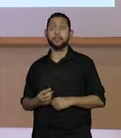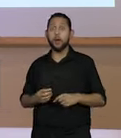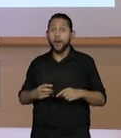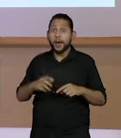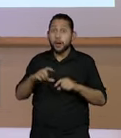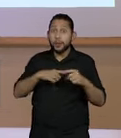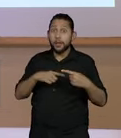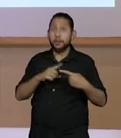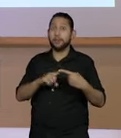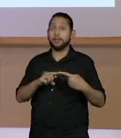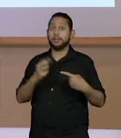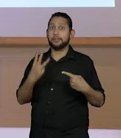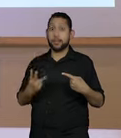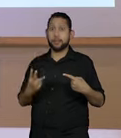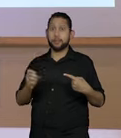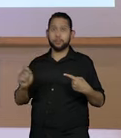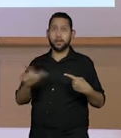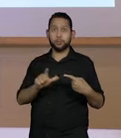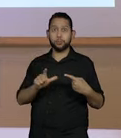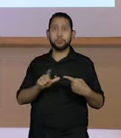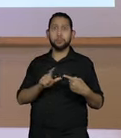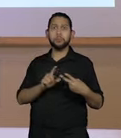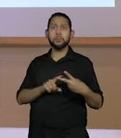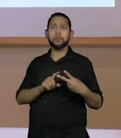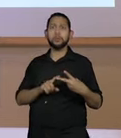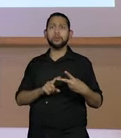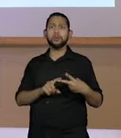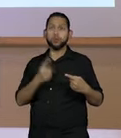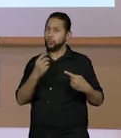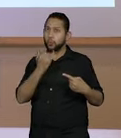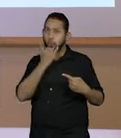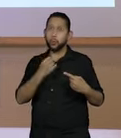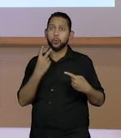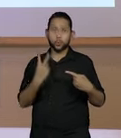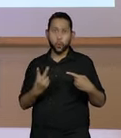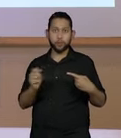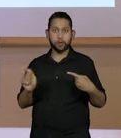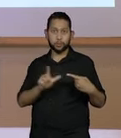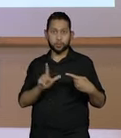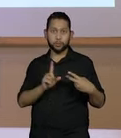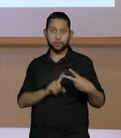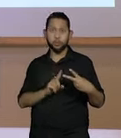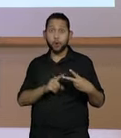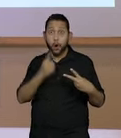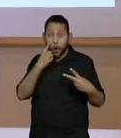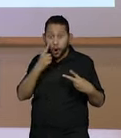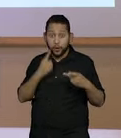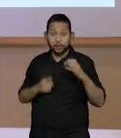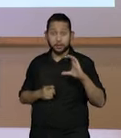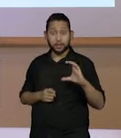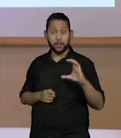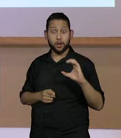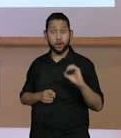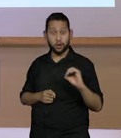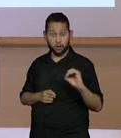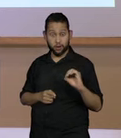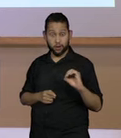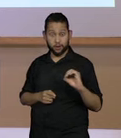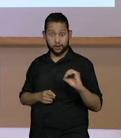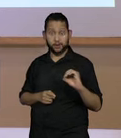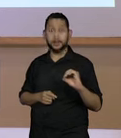átomos de carbono e, atenção aqui, o oxigênio eu tenho 3 vezes 3, 9 átomos